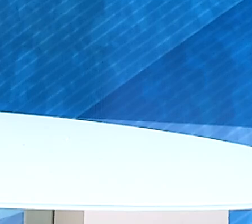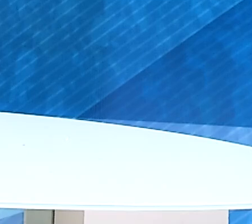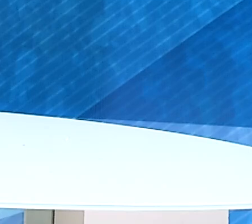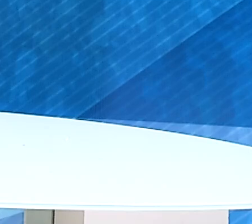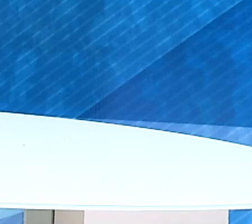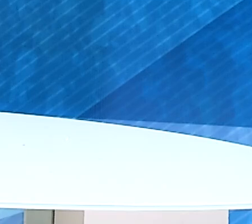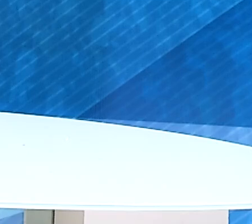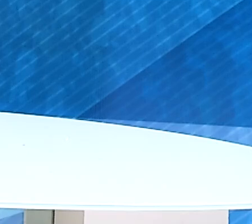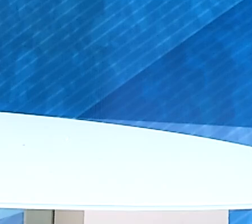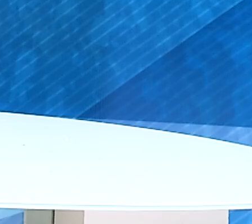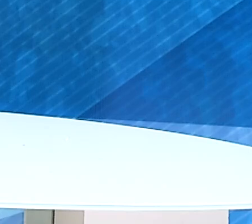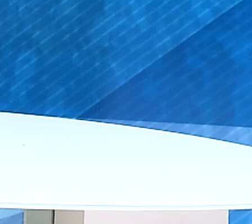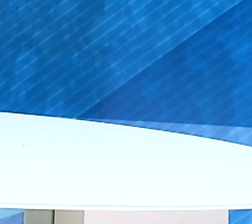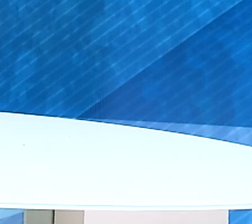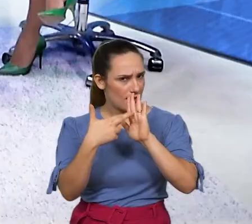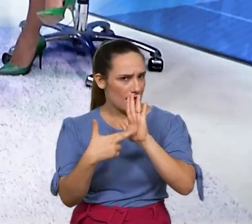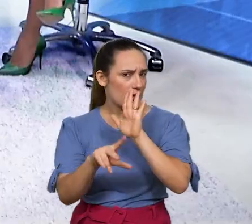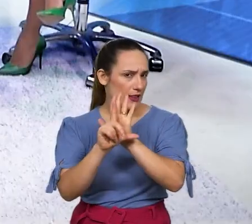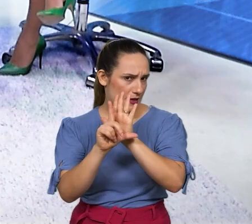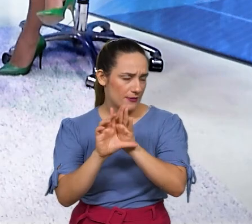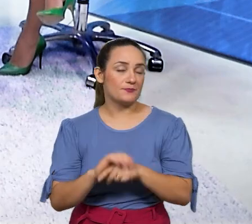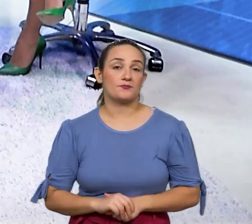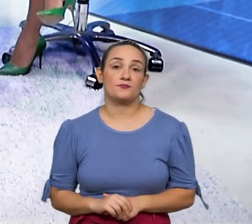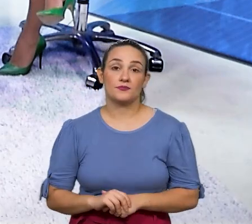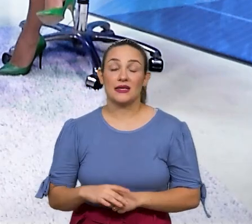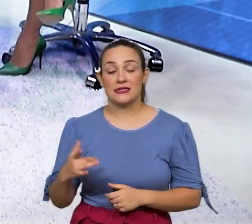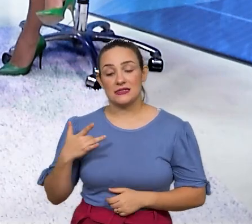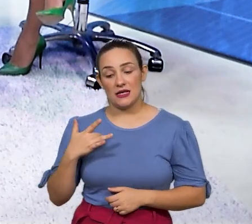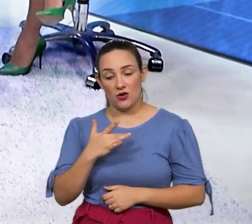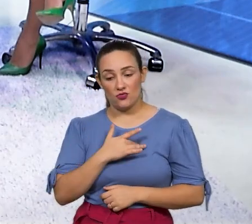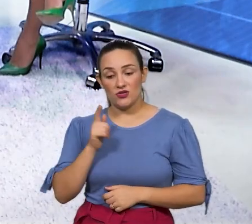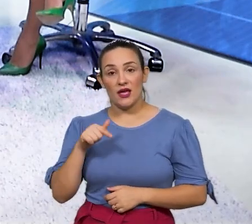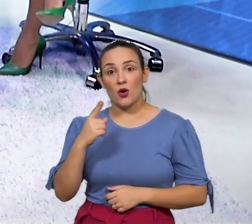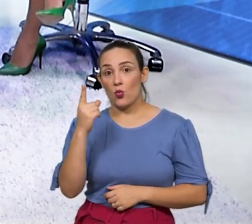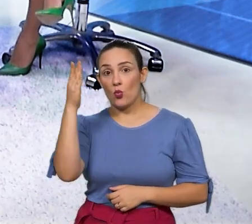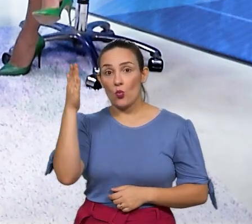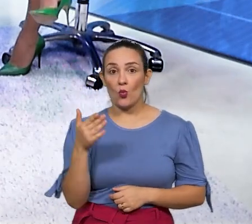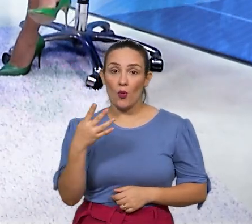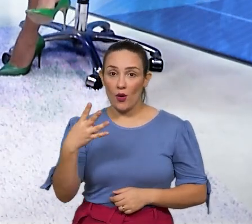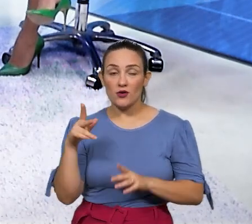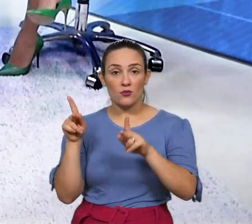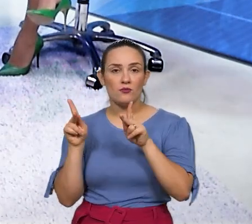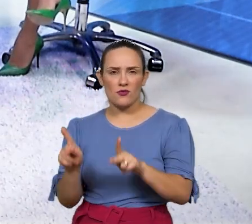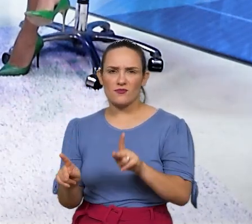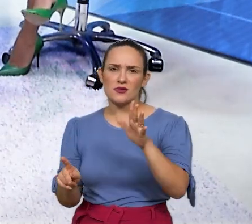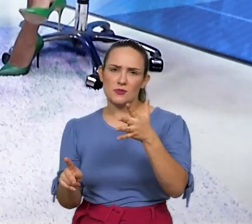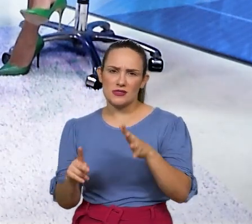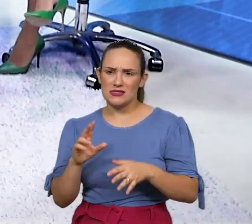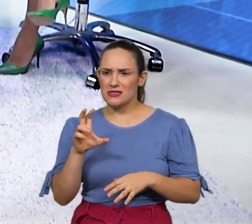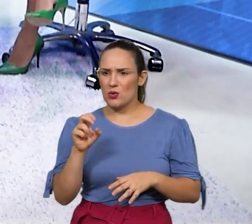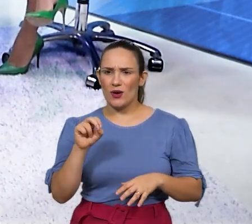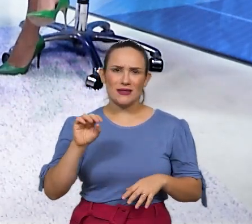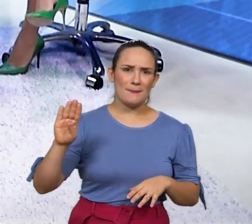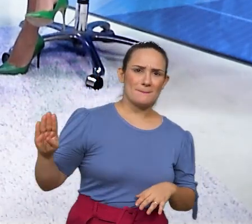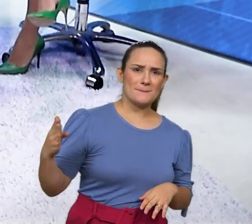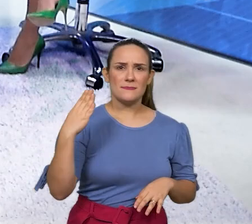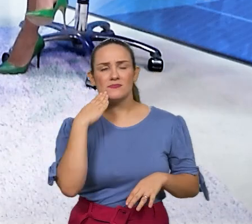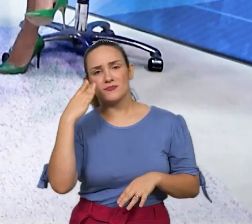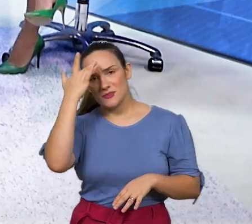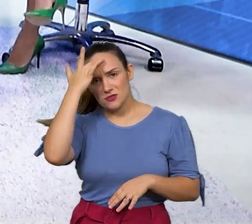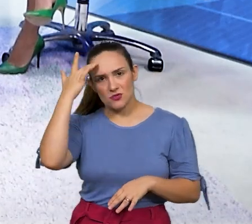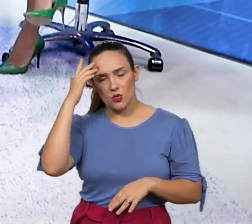dúvidas recorrentes da população. A saúde suplementar hoje representa, como foi dito, 1/4 da população brasileira, cerca de